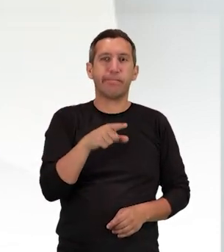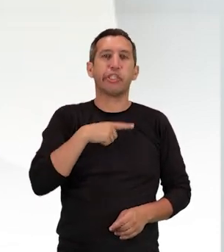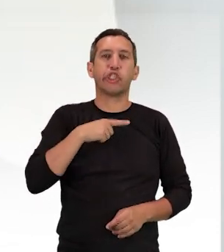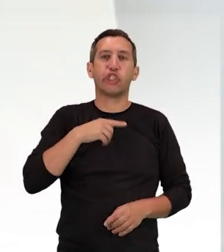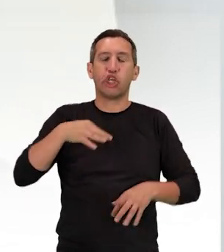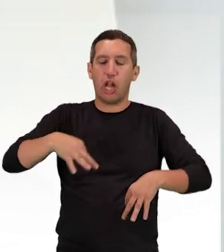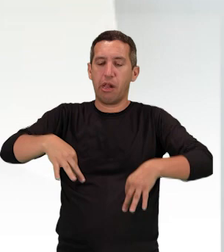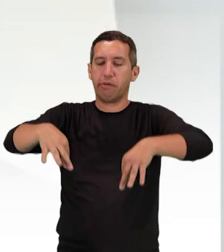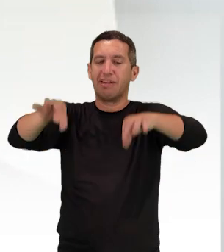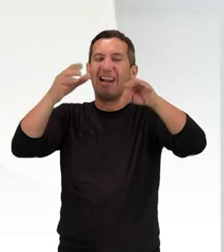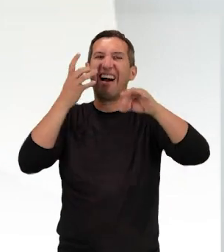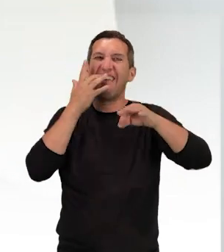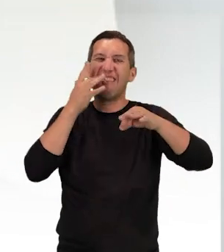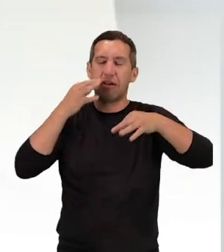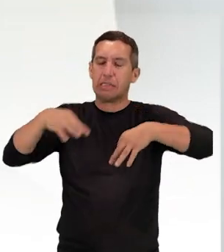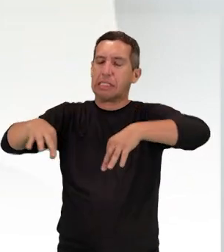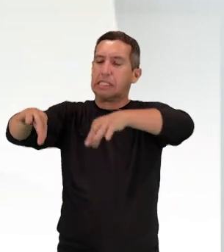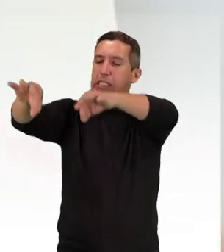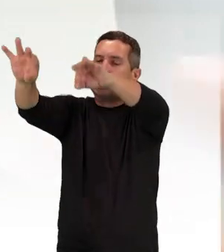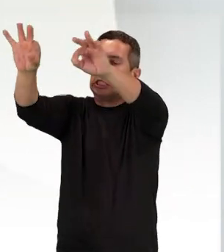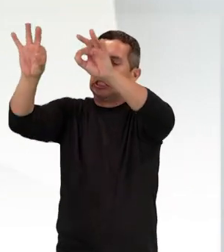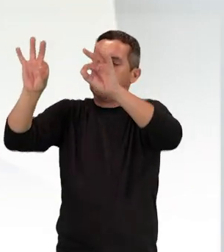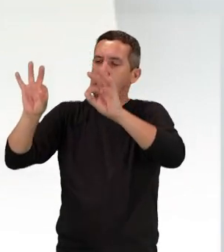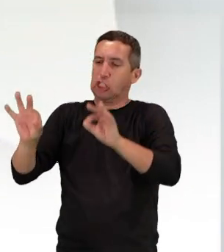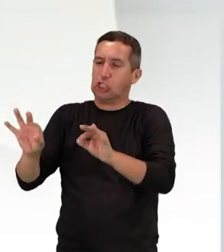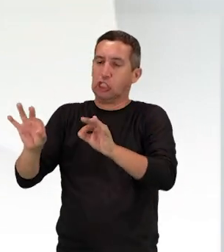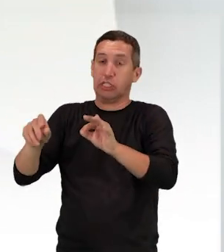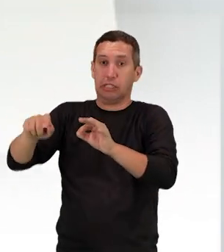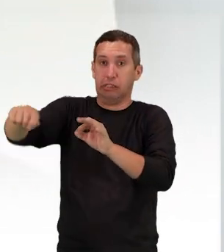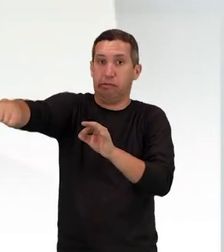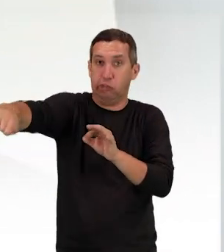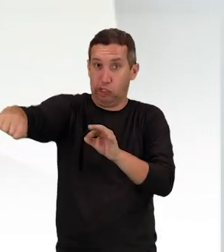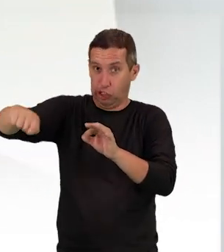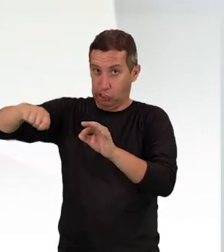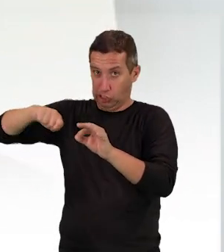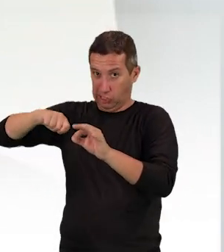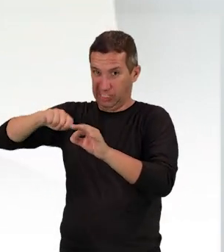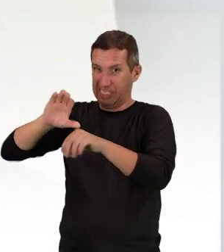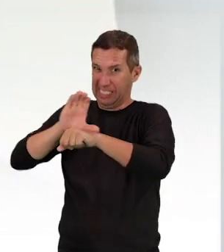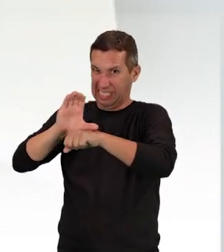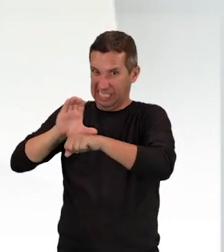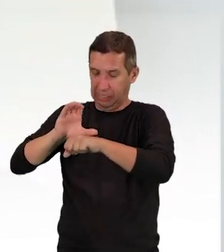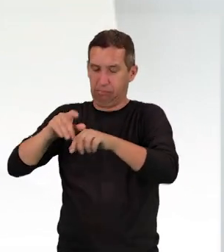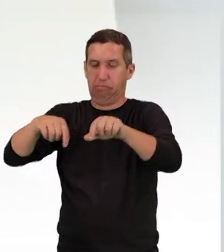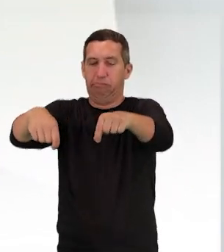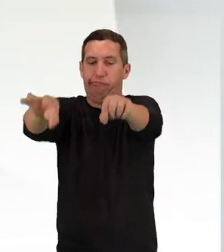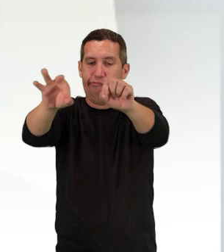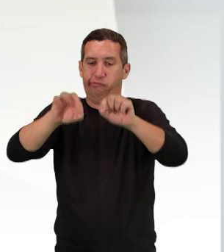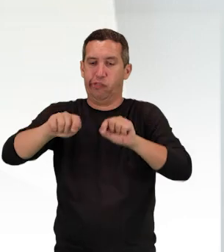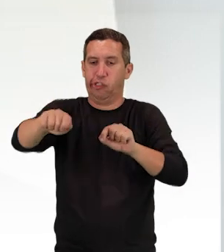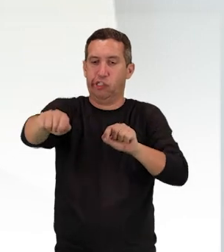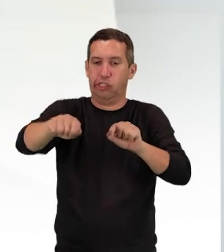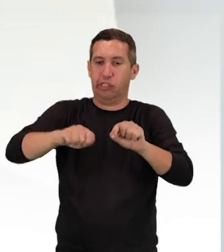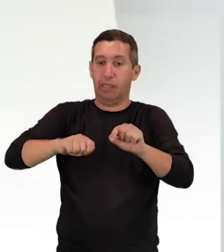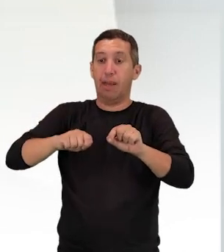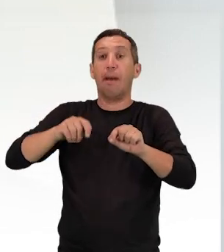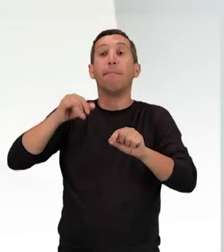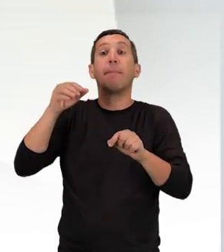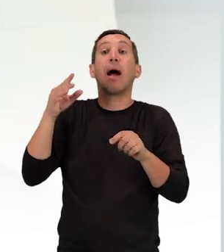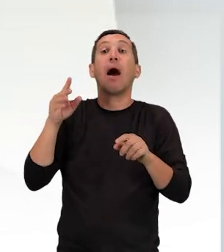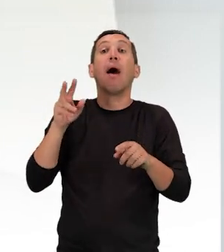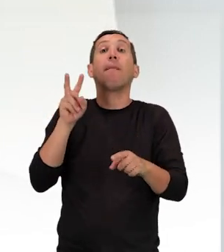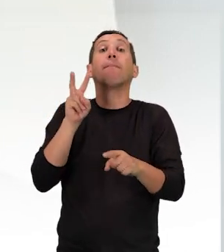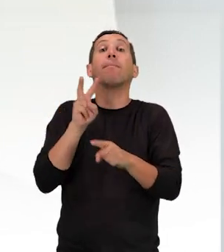estavam envolvidas por um plástico, dentro também do saco, aquele saco cinza, justamente